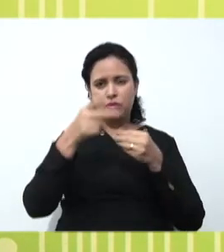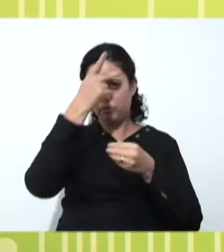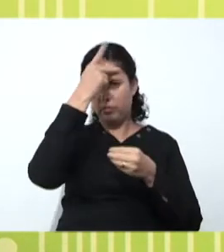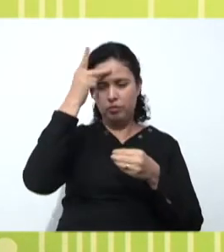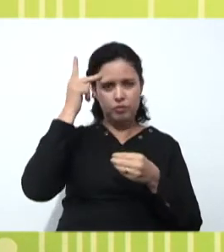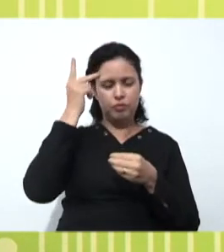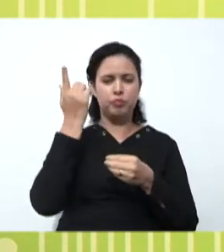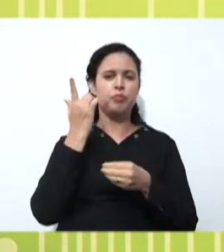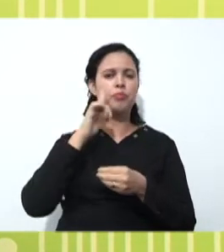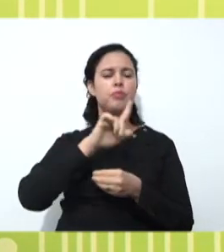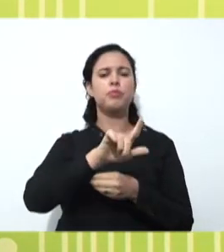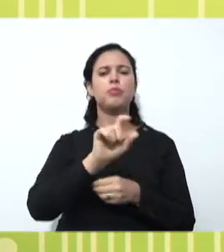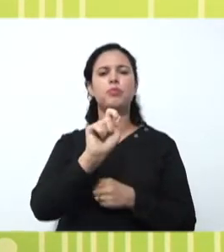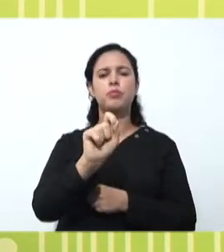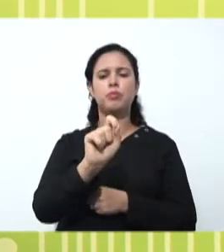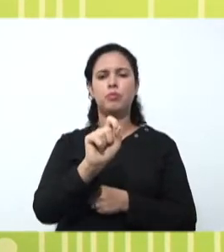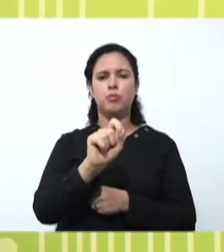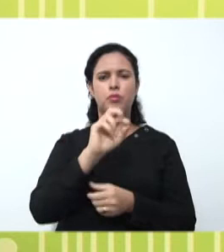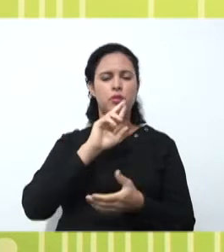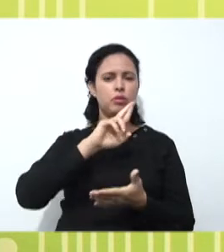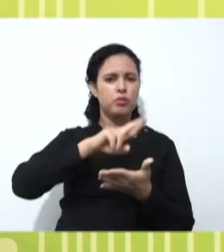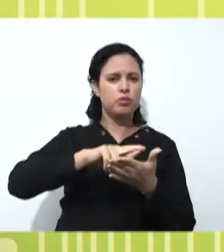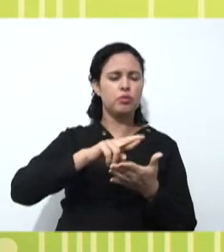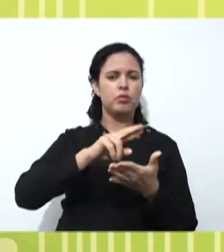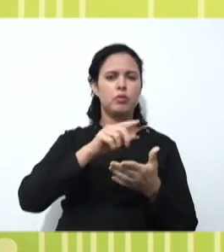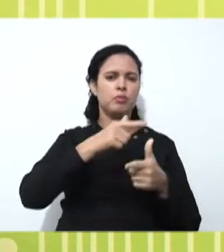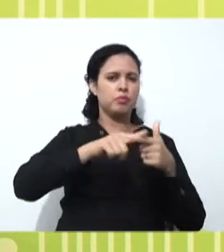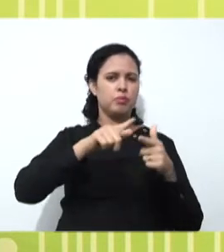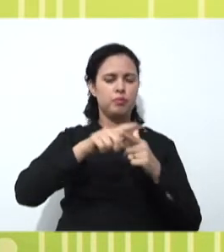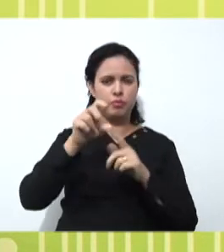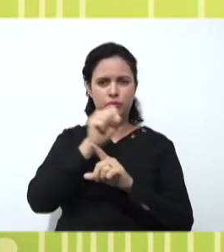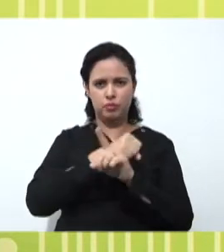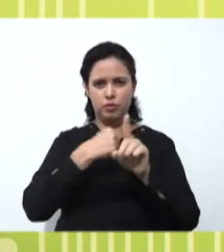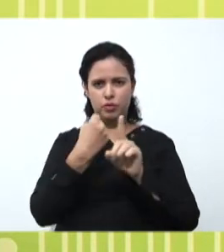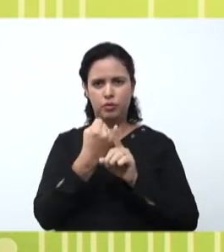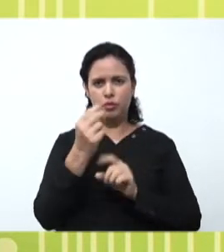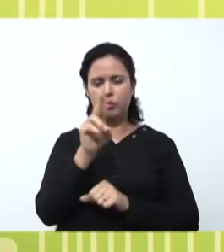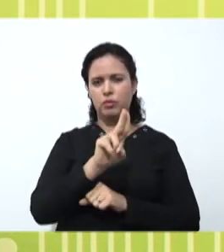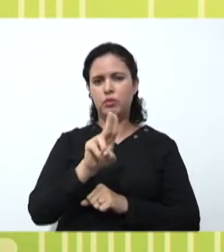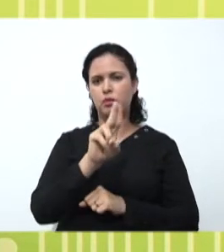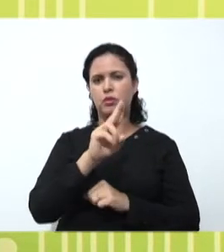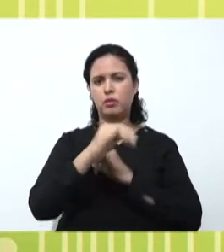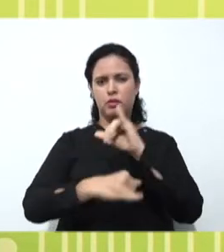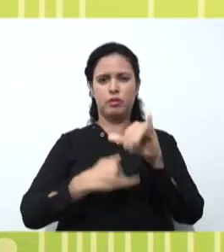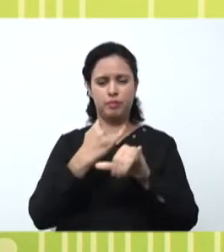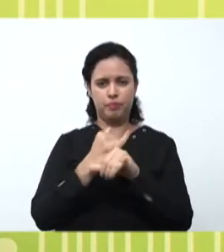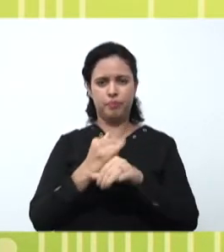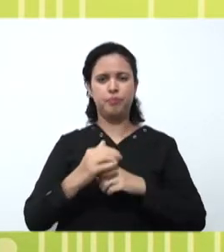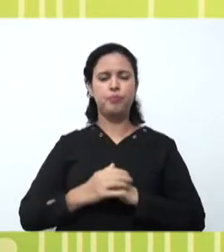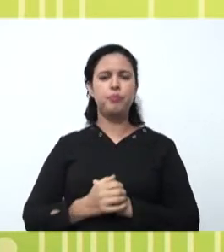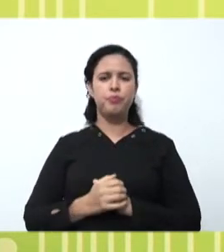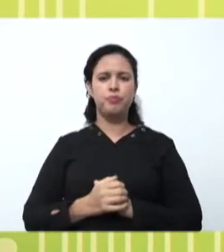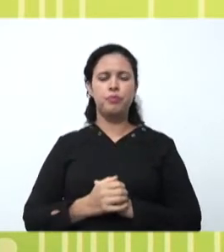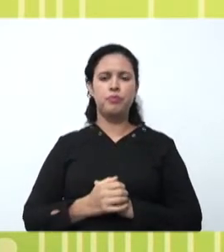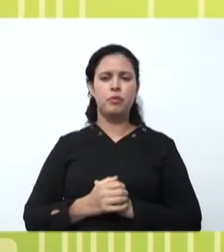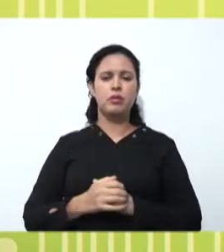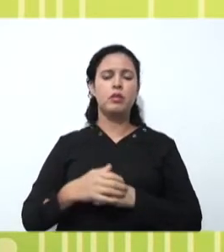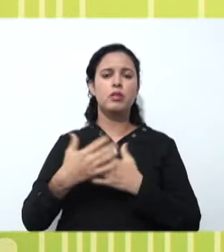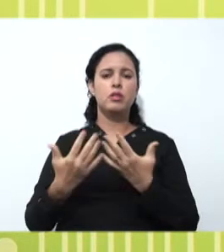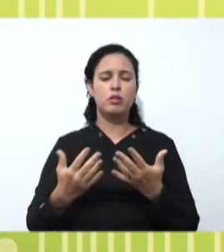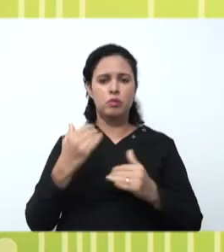para conseguir resolver algum problema social através também da internet. Então, o mundo da internet, ele é